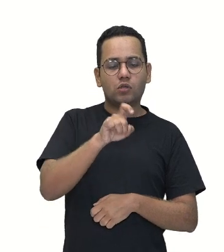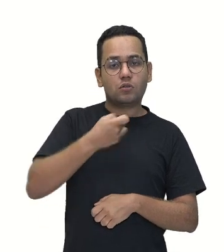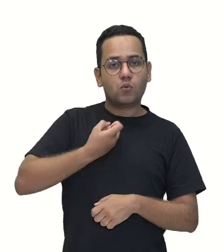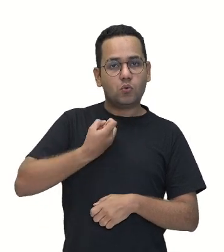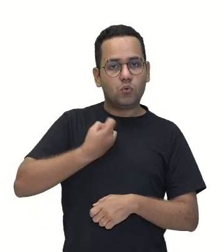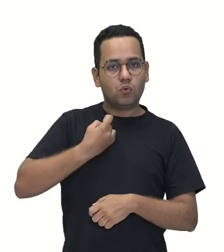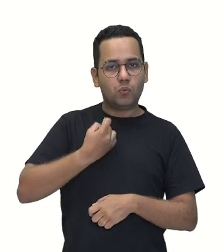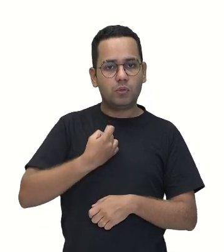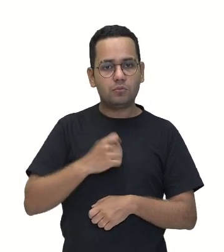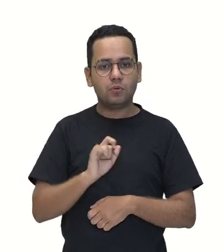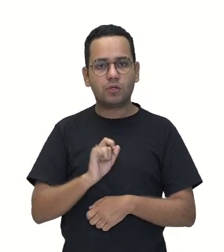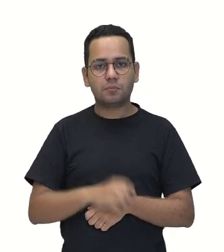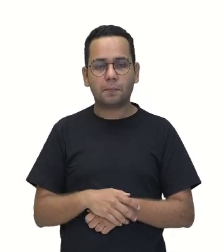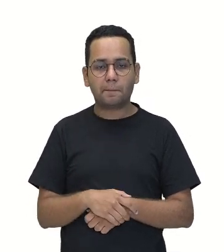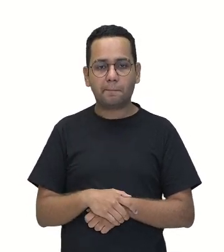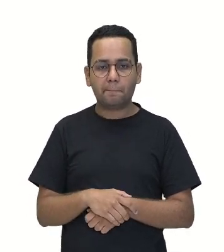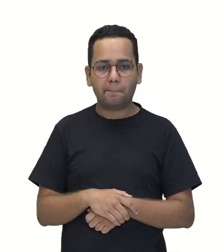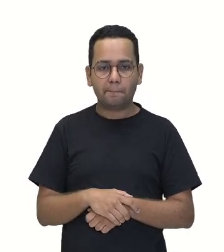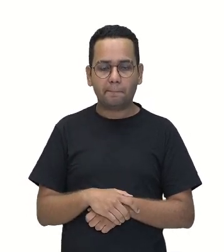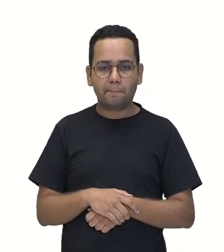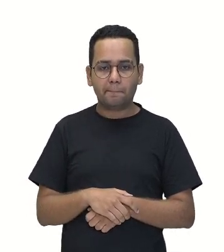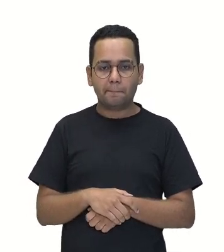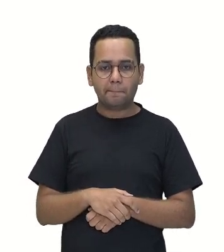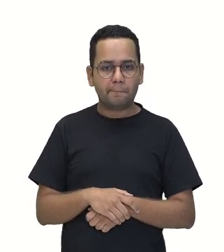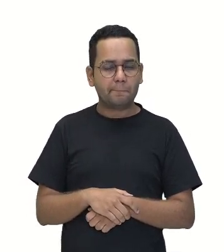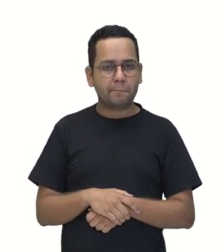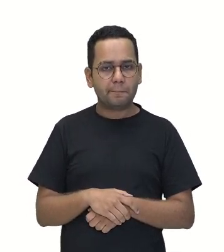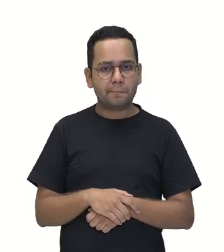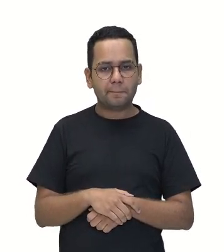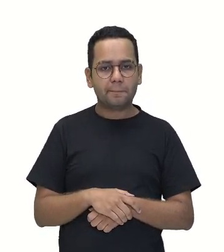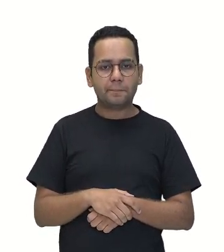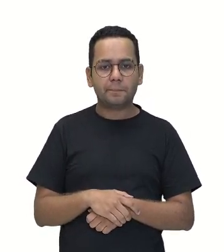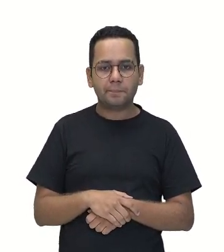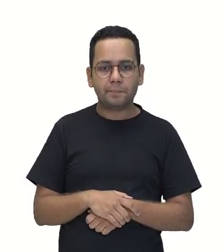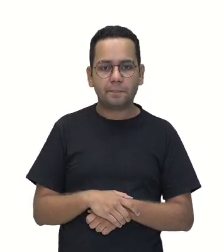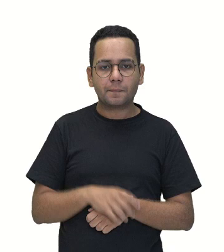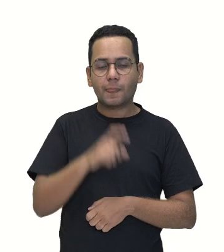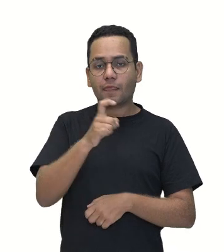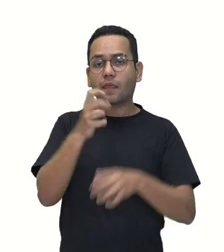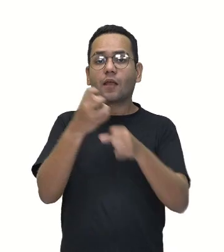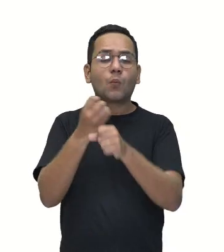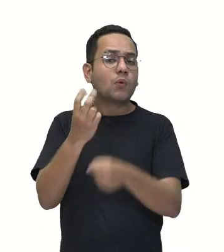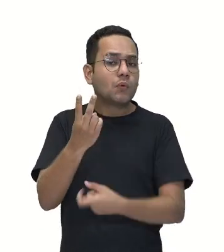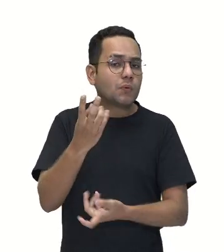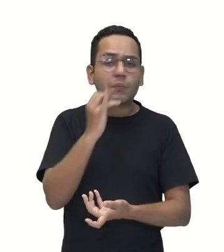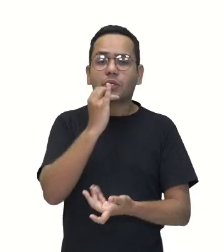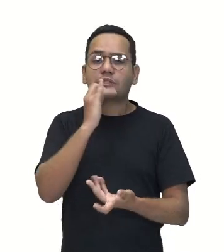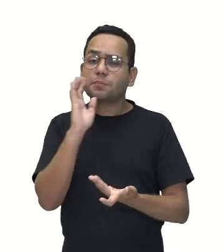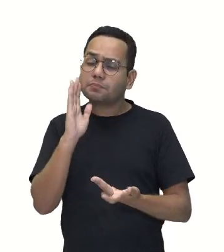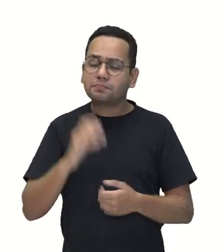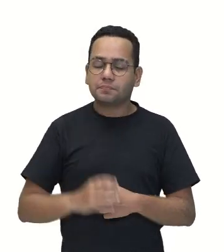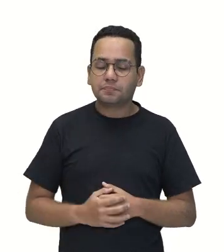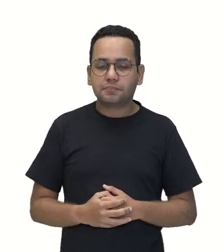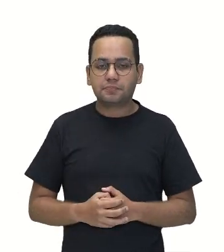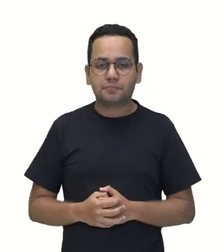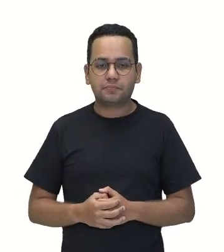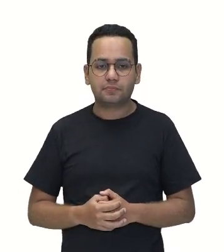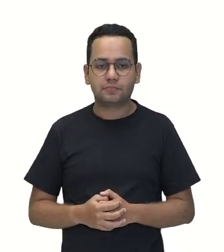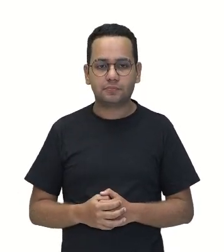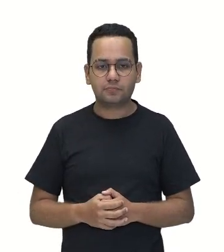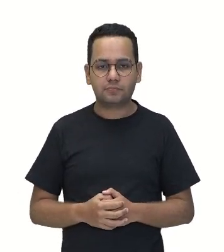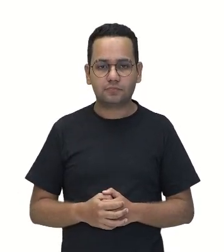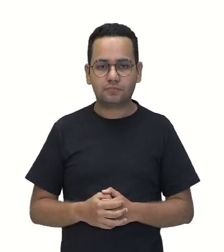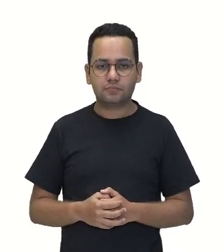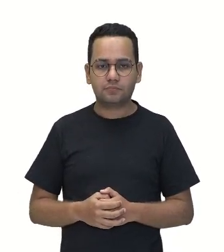X seja igual a sei lá igual a 2 vamos supor que o valor de X ali seja igual a